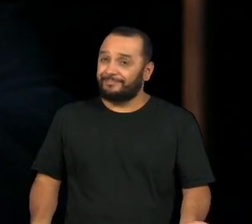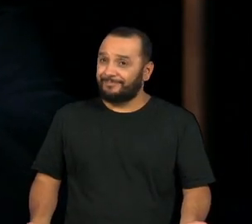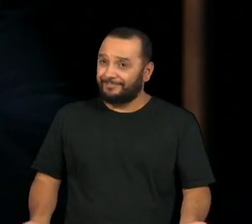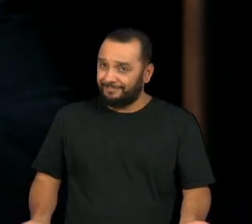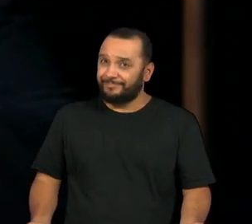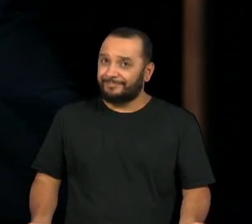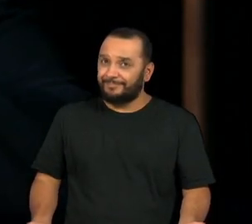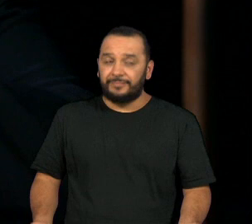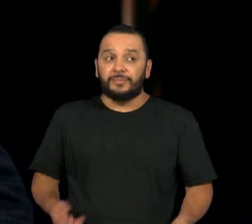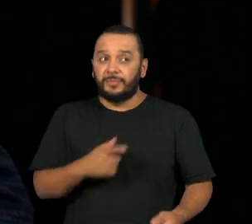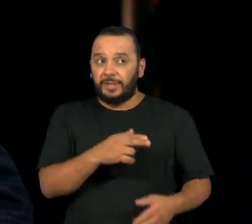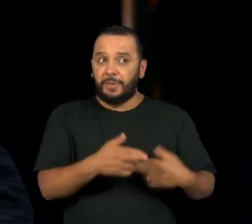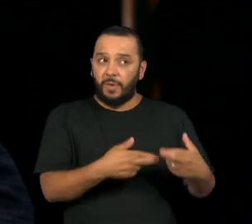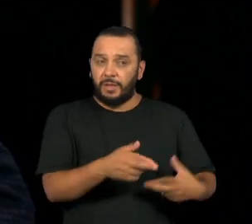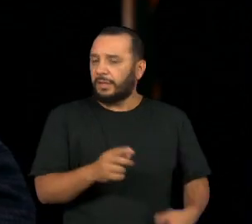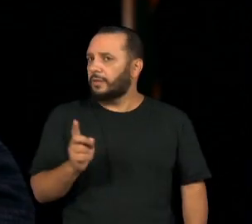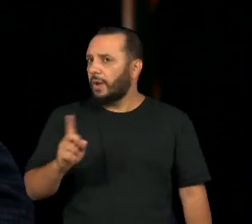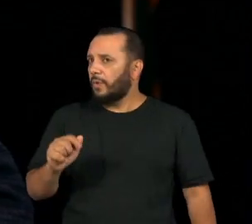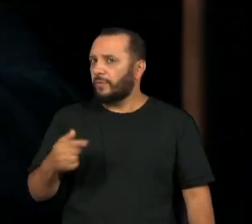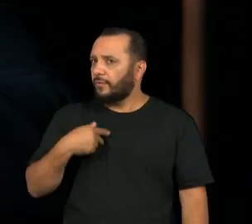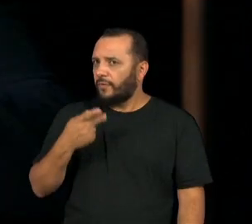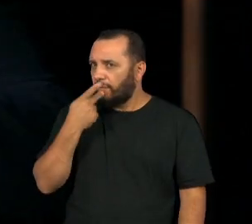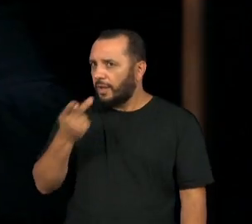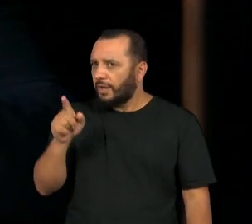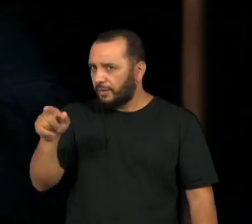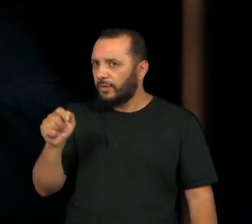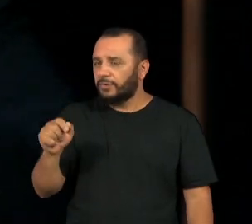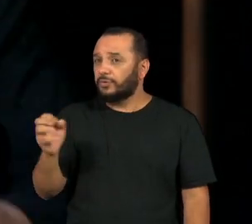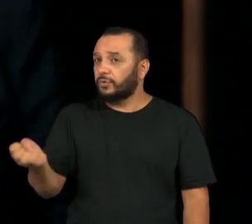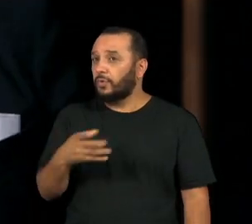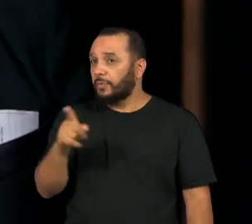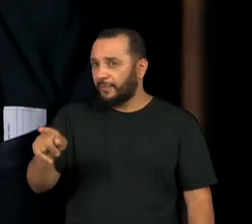Dizem... Você está me enrolando. Não estou. Eu vou contar um negócio lindo para você.